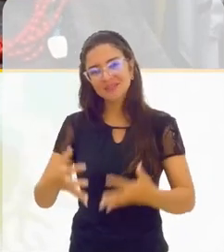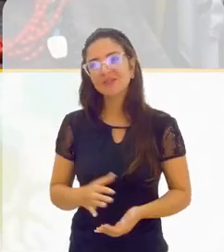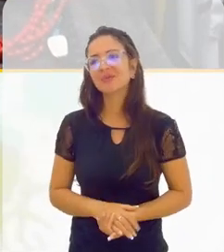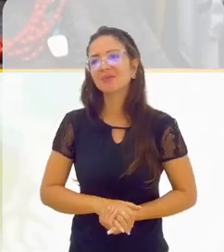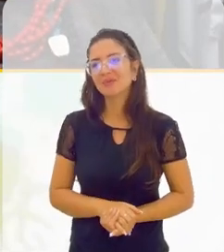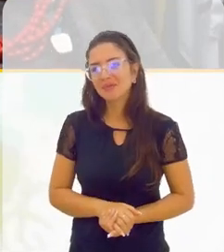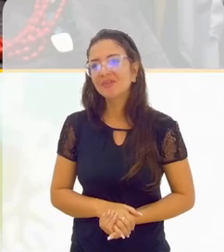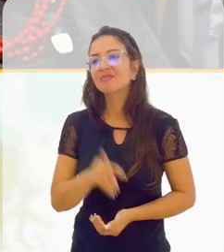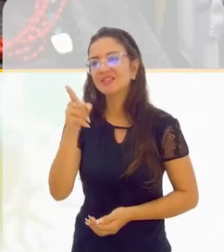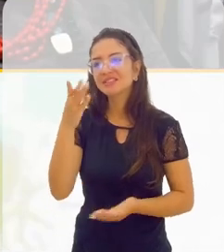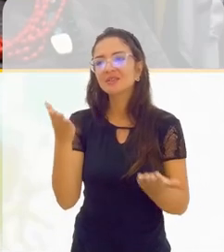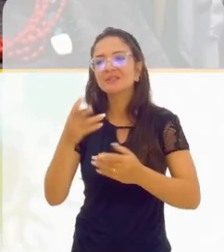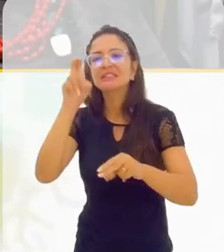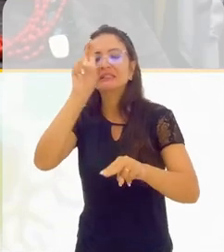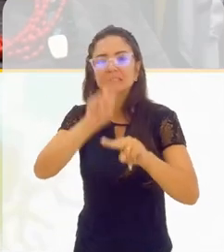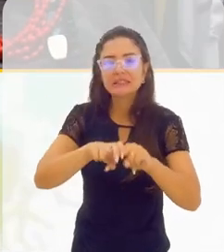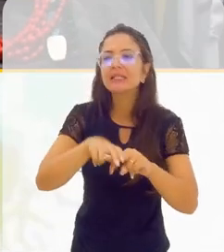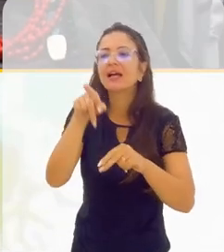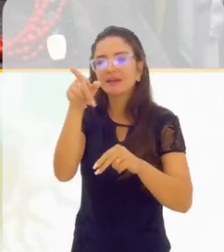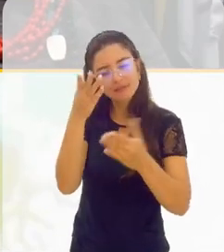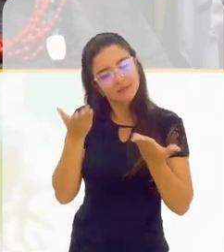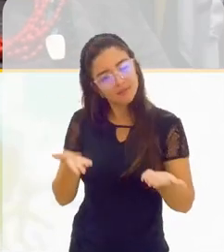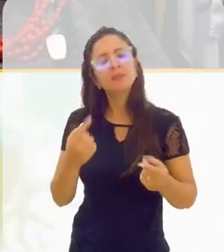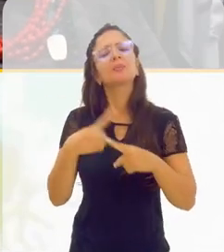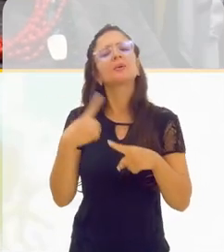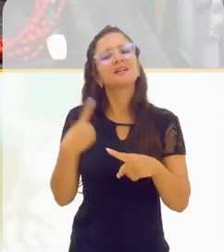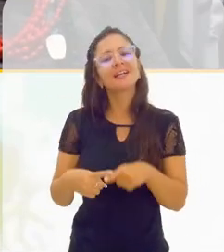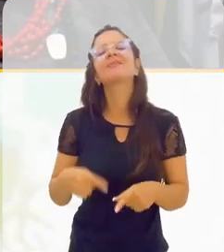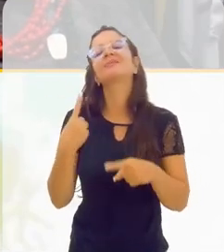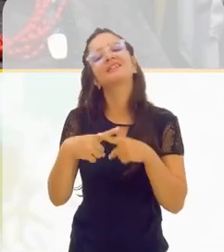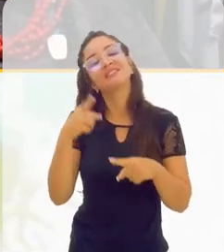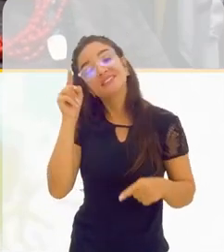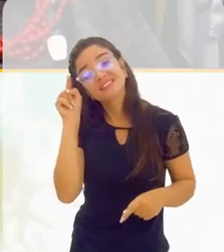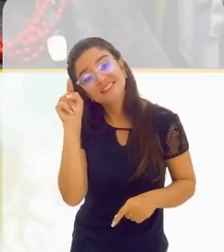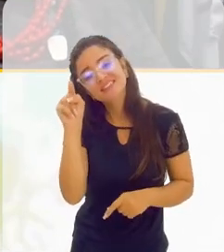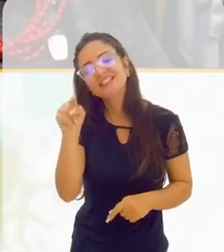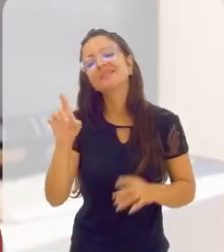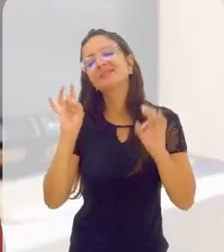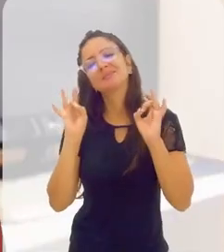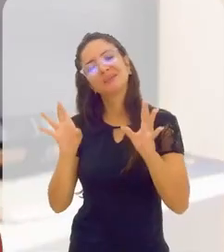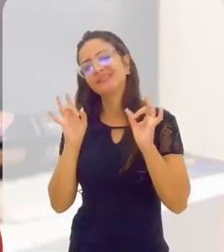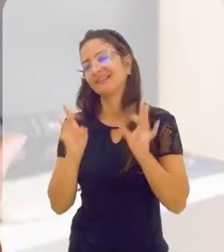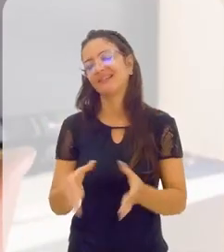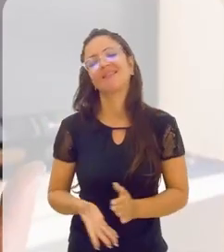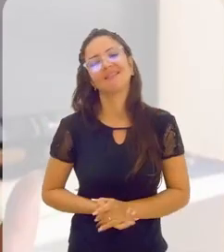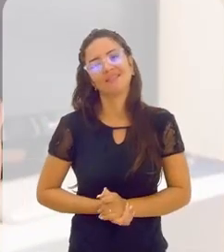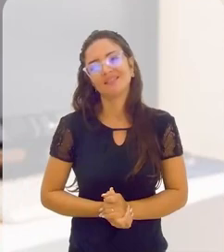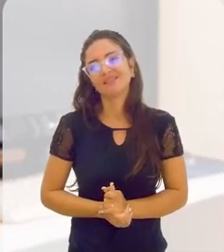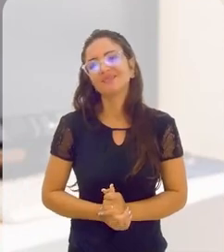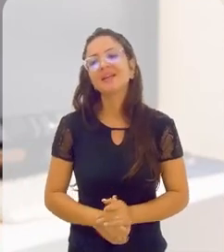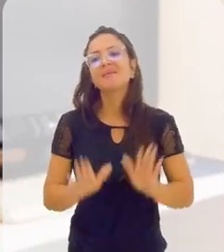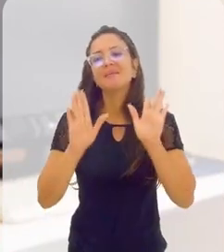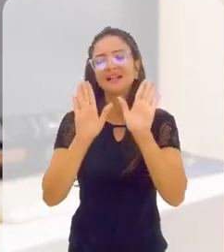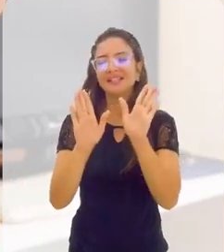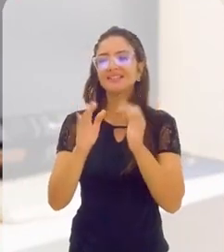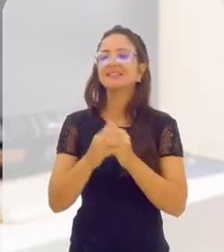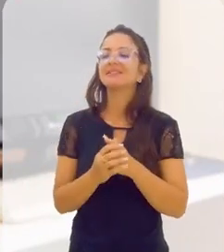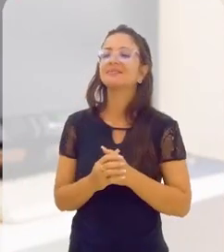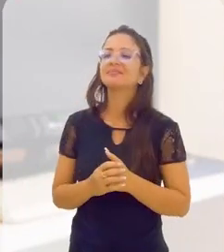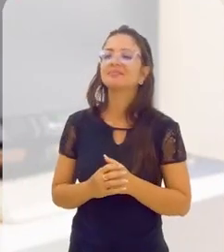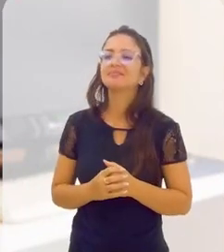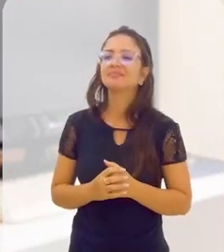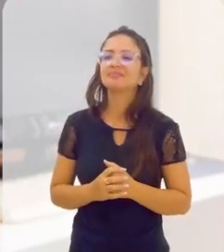com a cadeira que você ocupa sabe é assim eu tô emocionada e eu quero ouvir de você